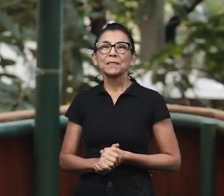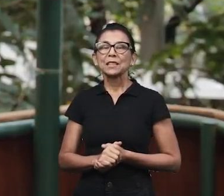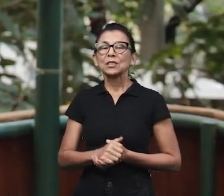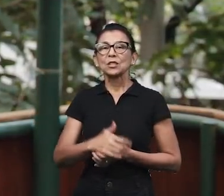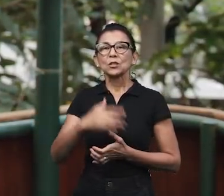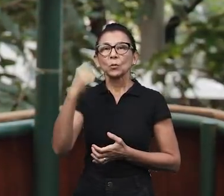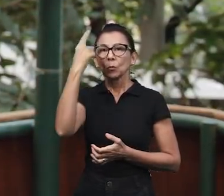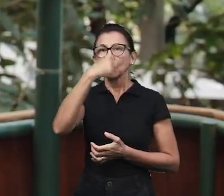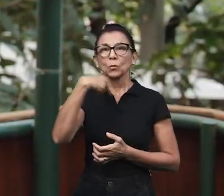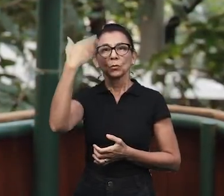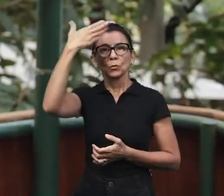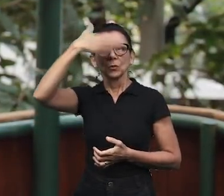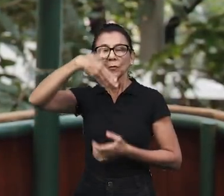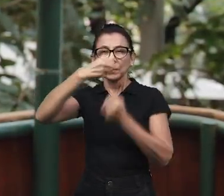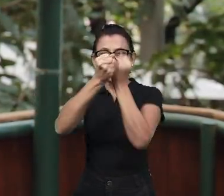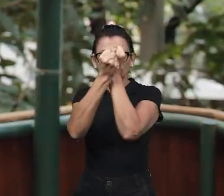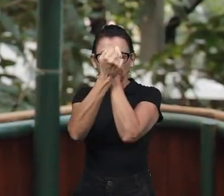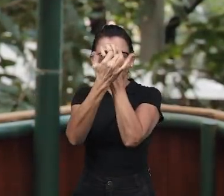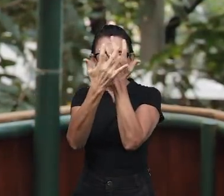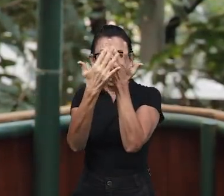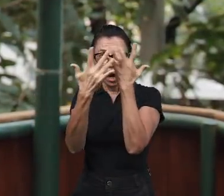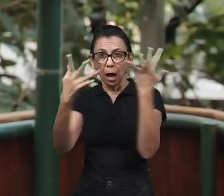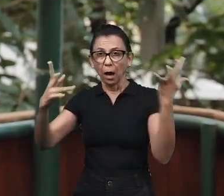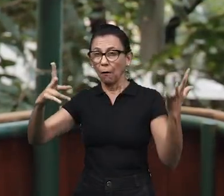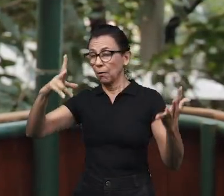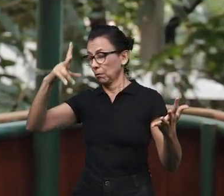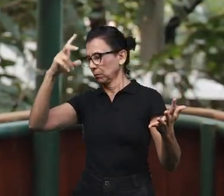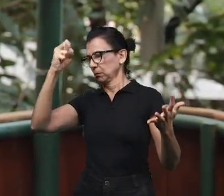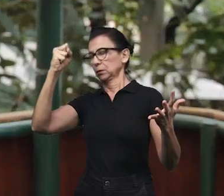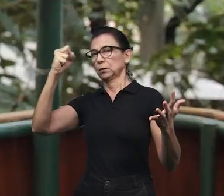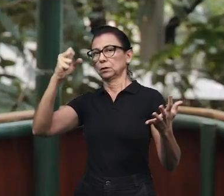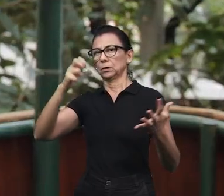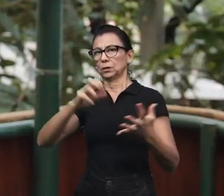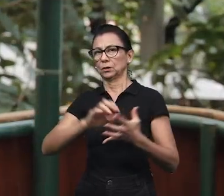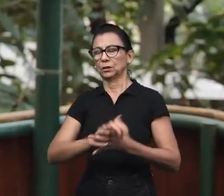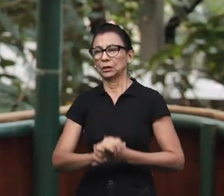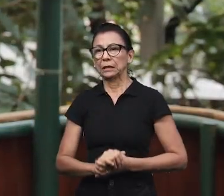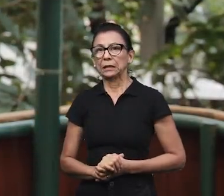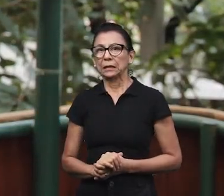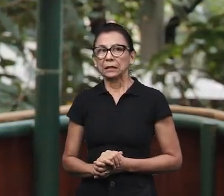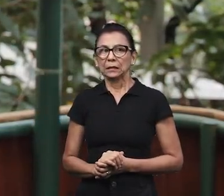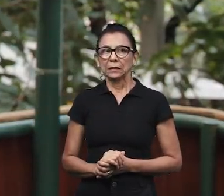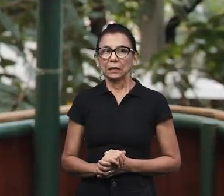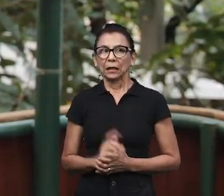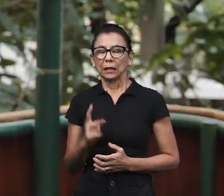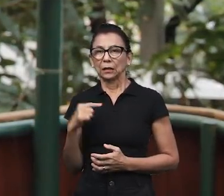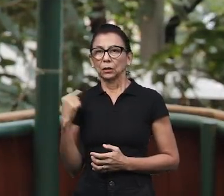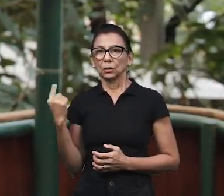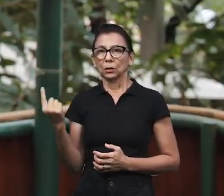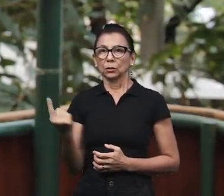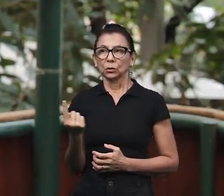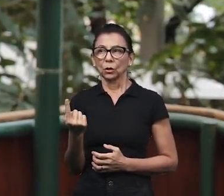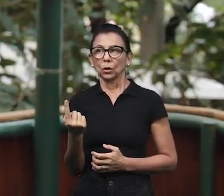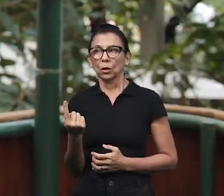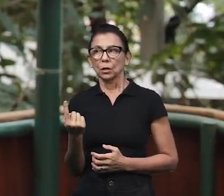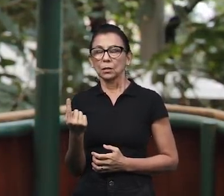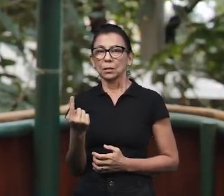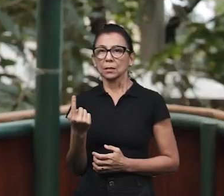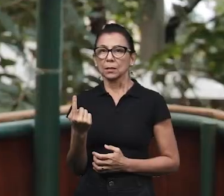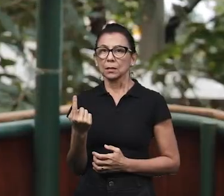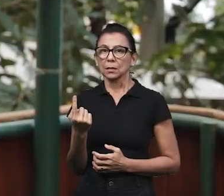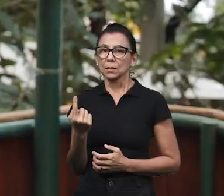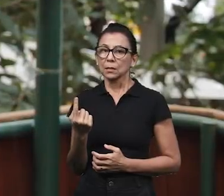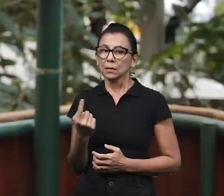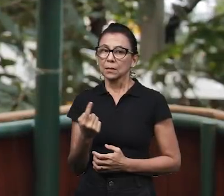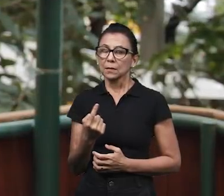forte. E a gente vê que constantemente ele fazia um movimento de se ajoelhar e colocava essa espada